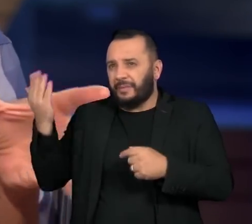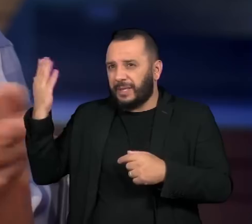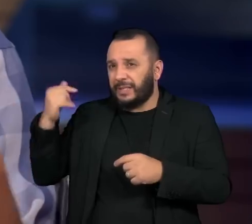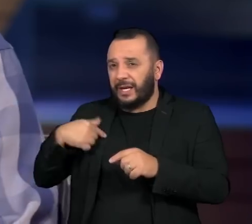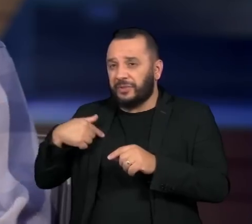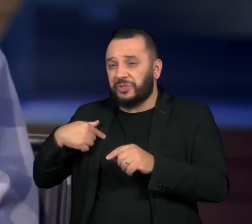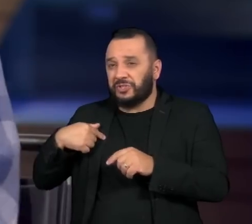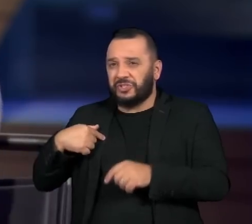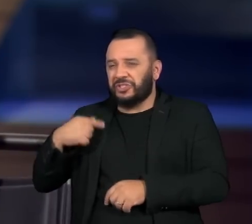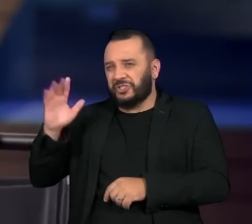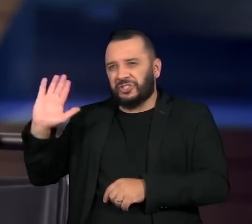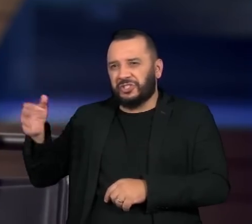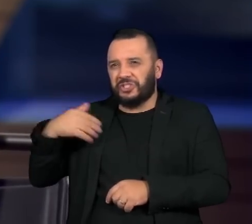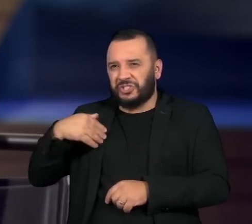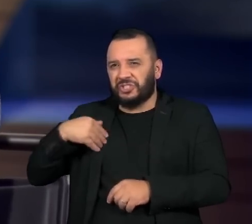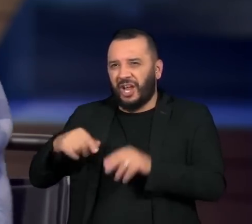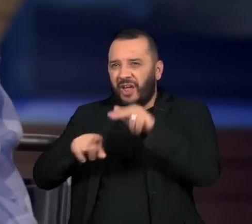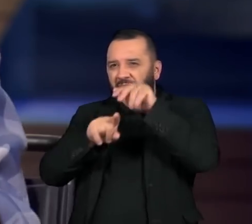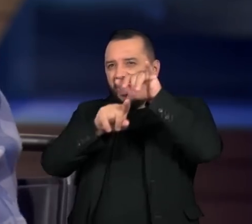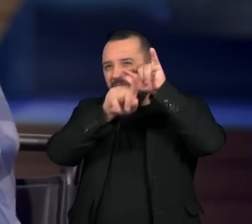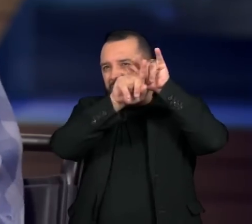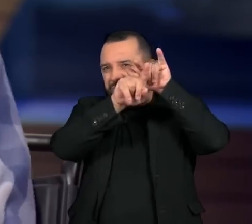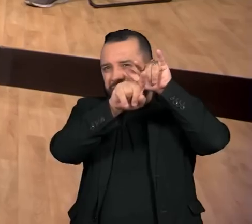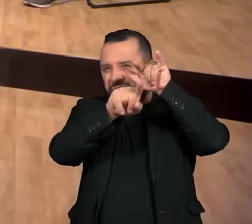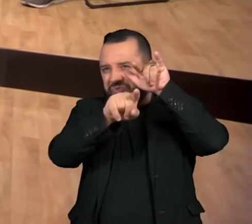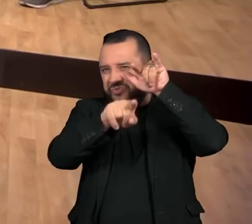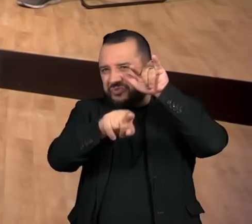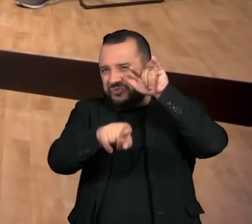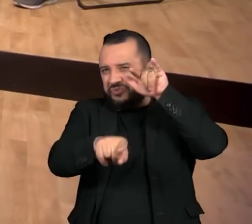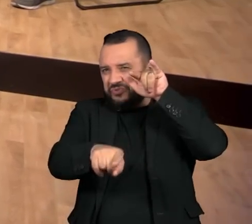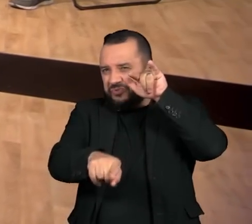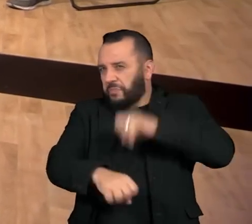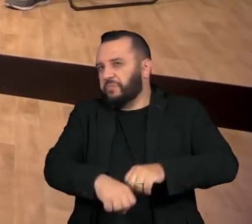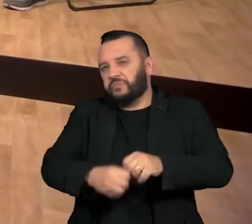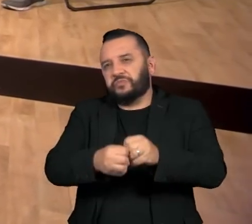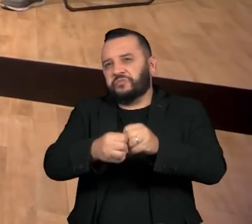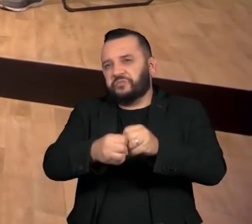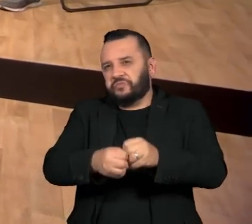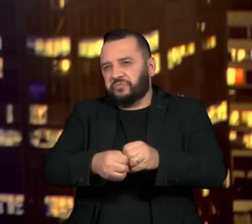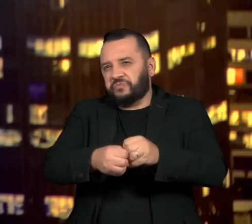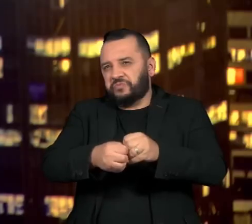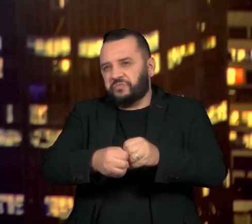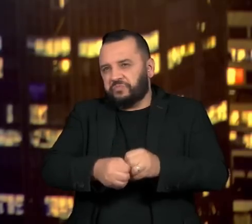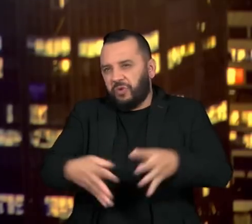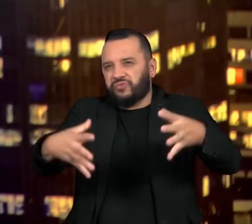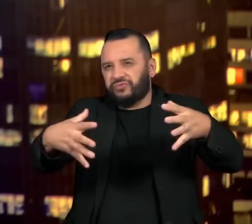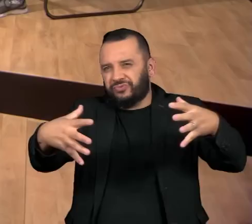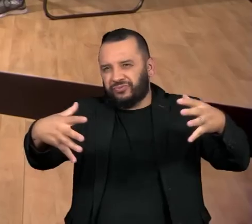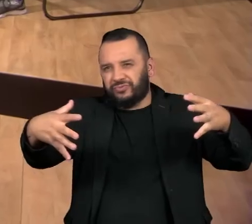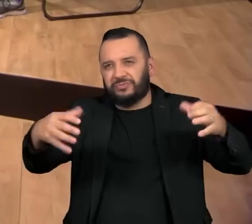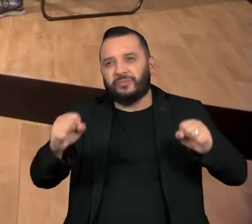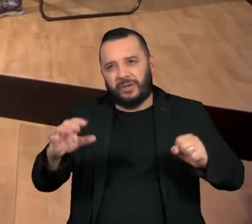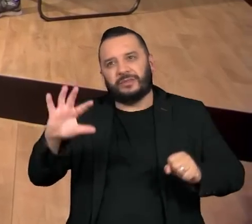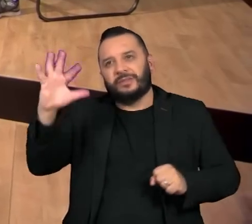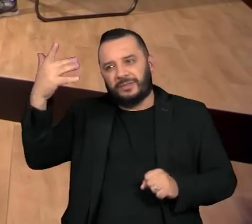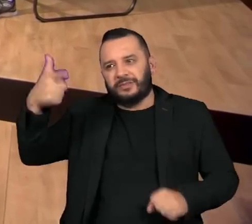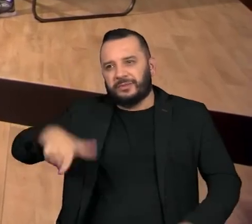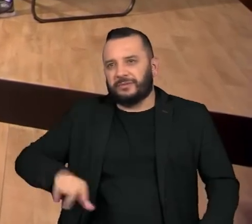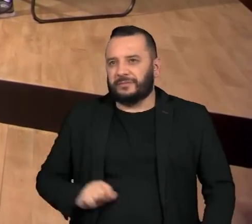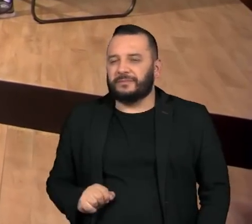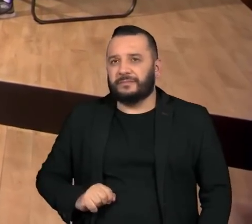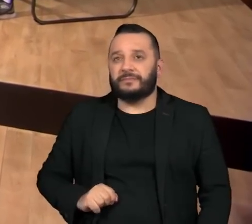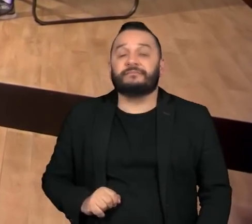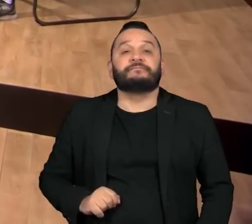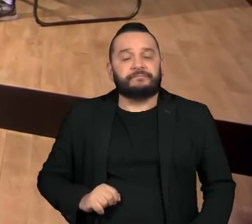anteriores, é uma possibilidade forte. Então, são os novos desafios dessa era pós-Guerra Fria. Concordo plenamente. E o que a gente